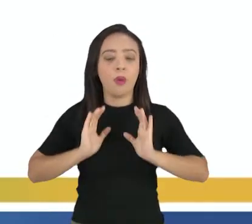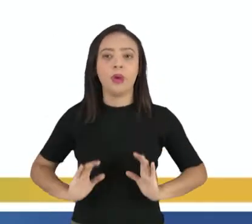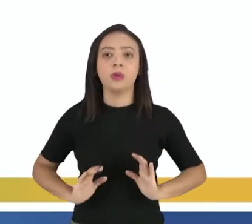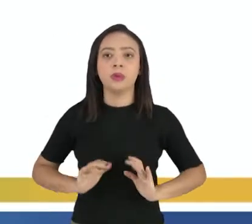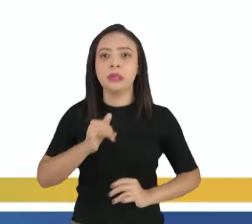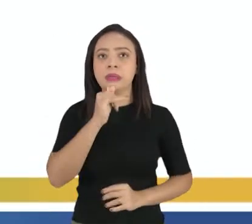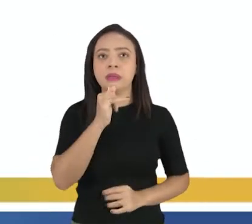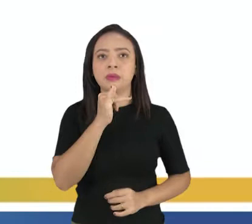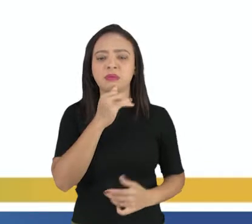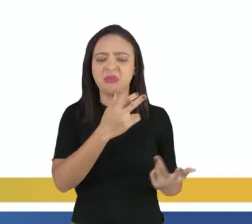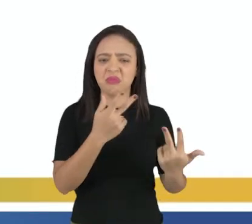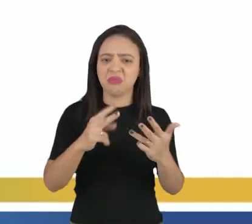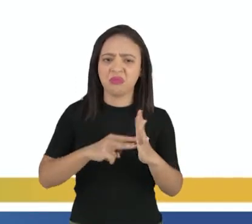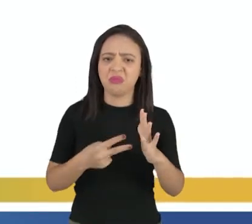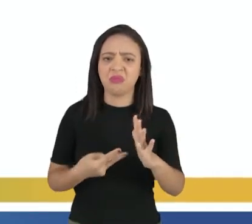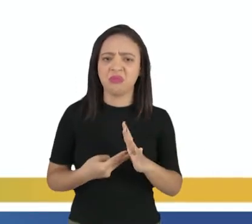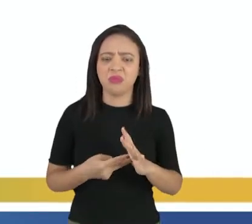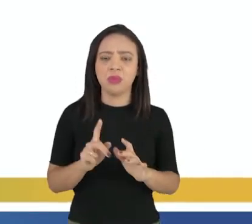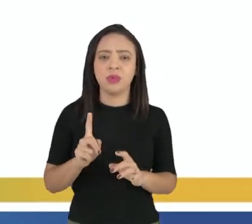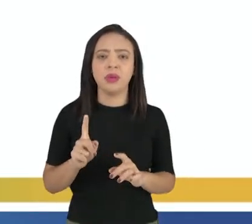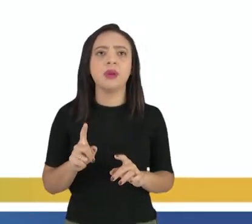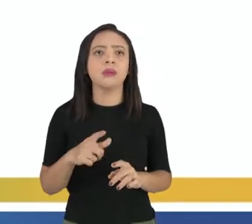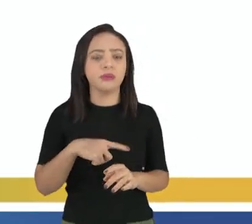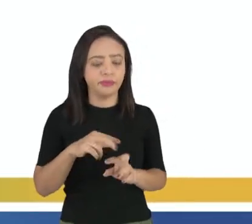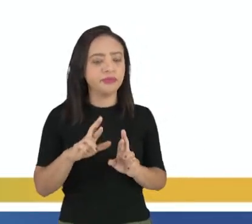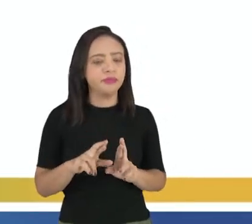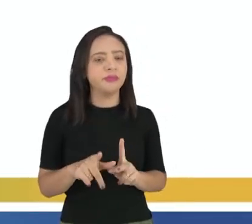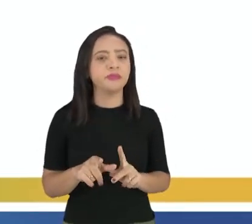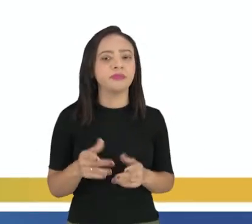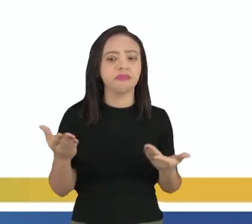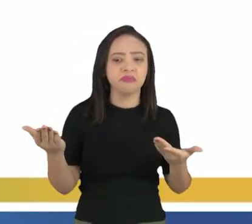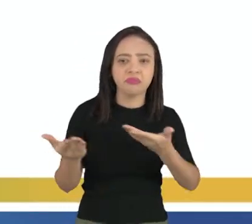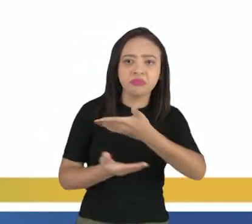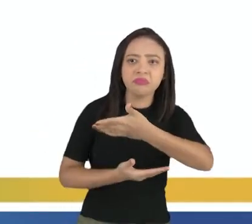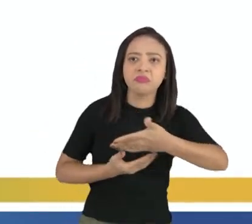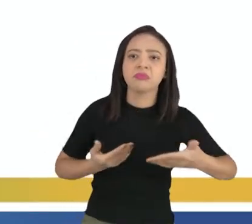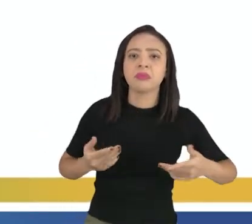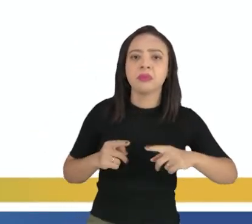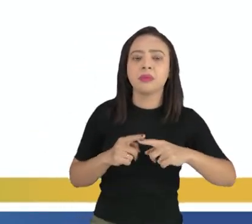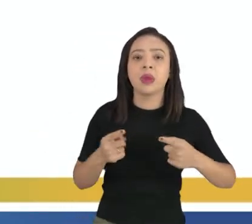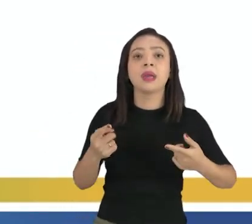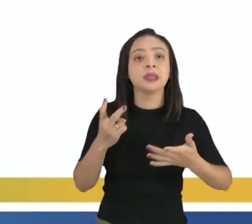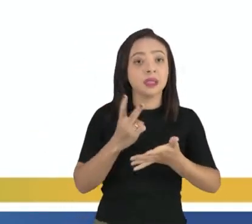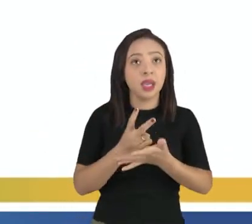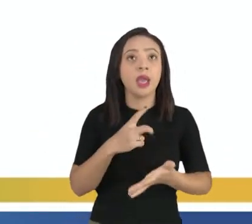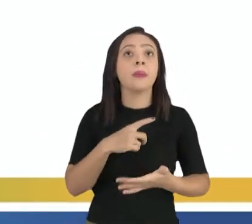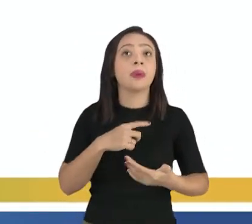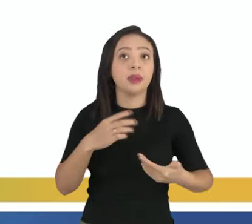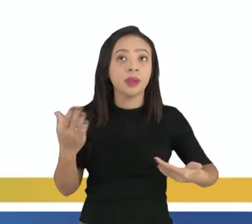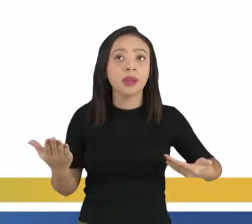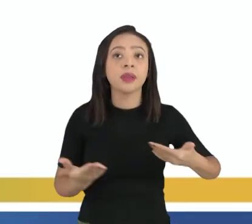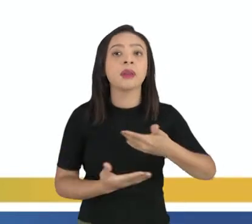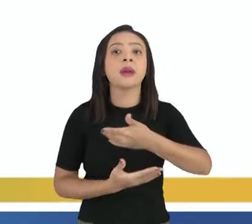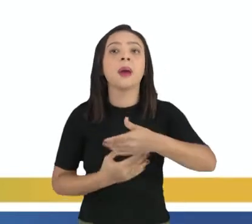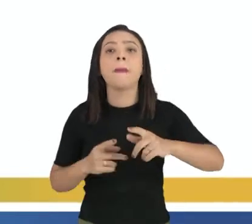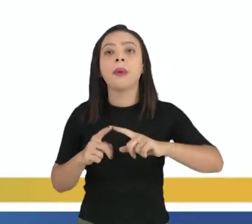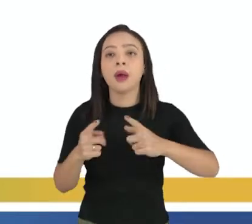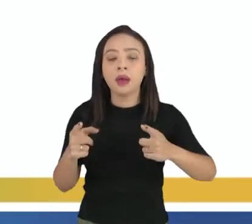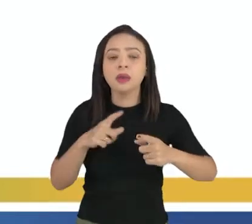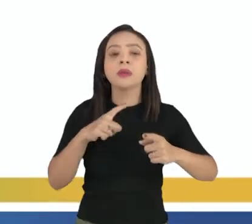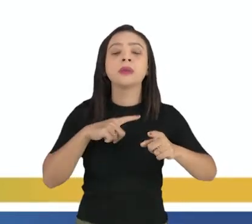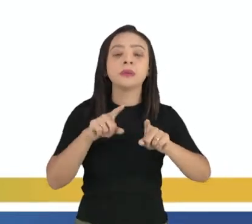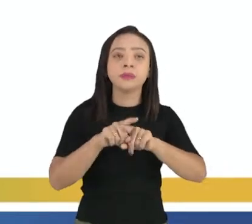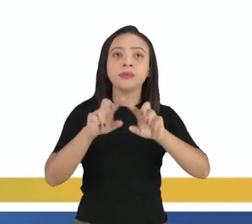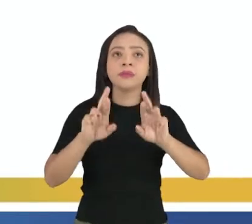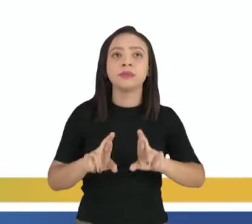professora, não é a mesma coisa? Não, existe um pouco de diferença entre umas, elas sempre estarão relacionadas, mas existe